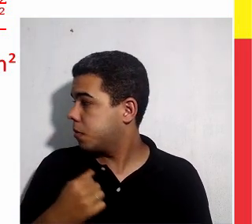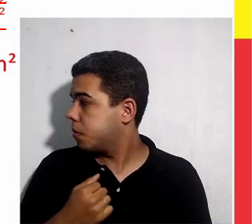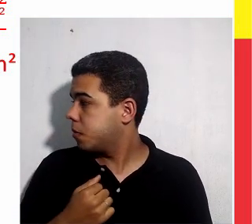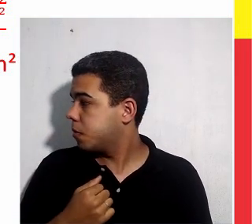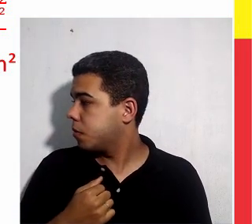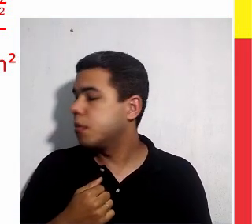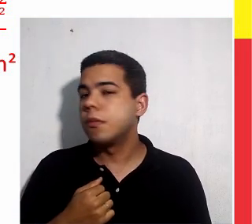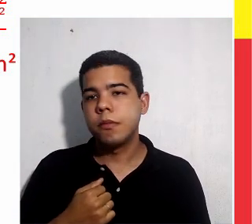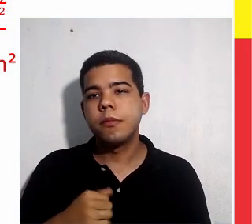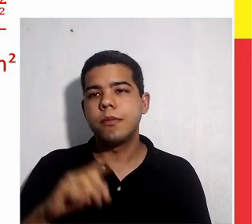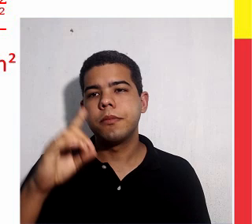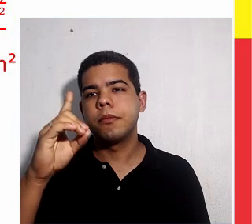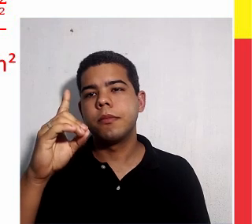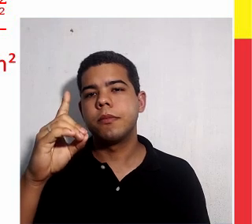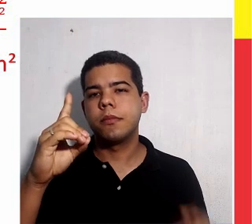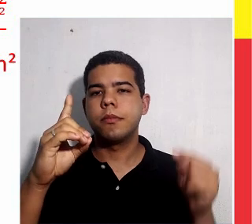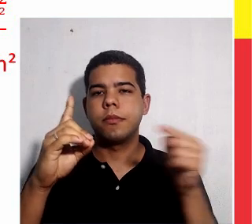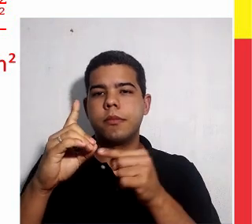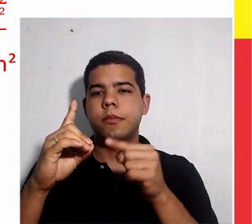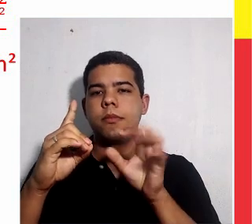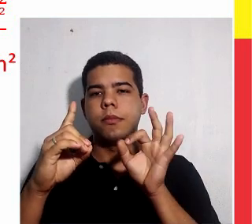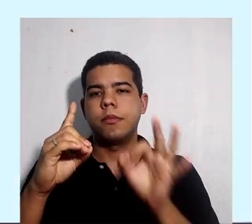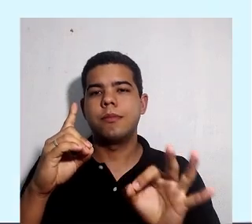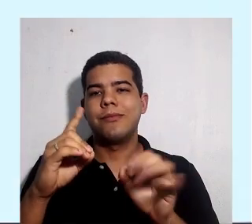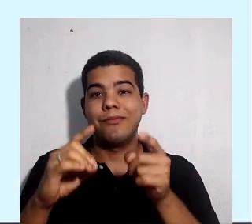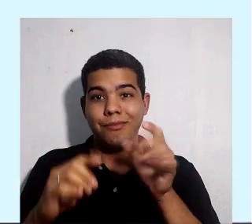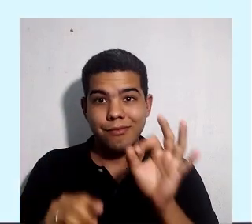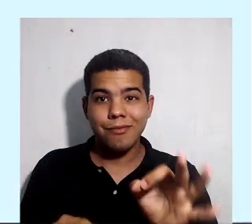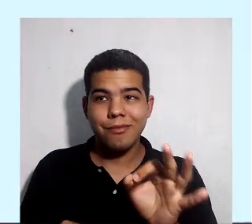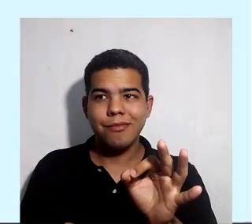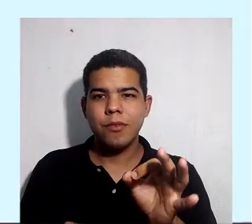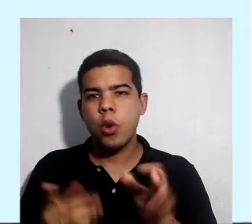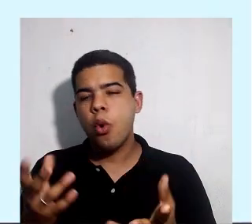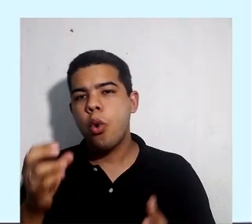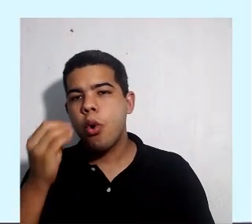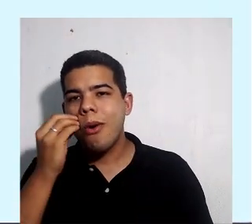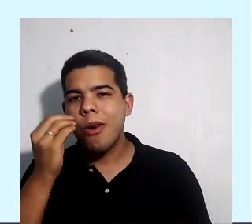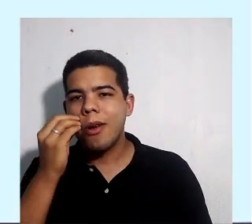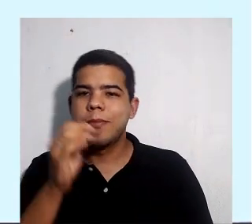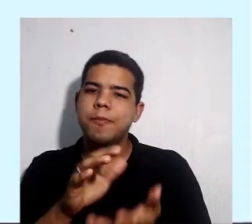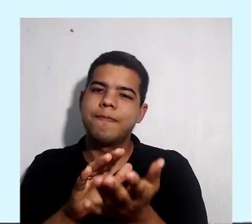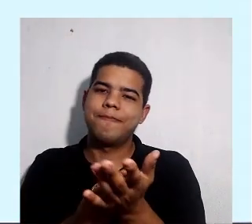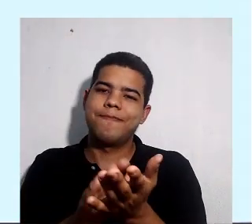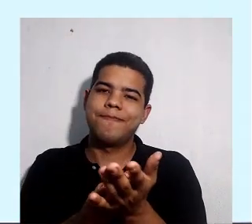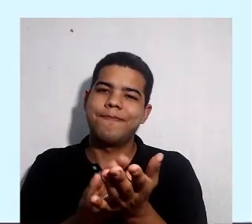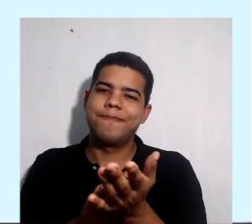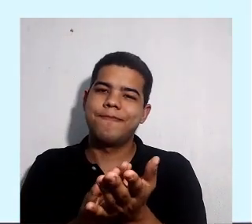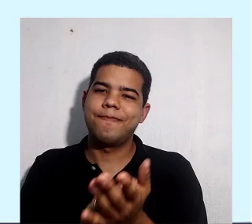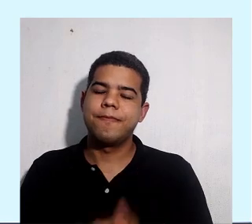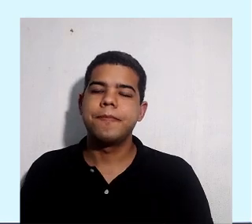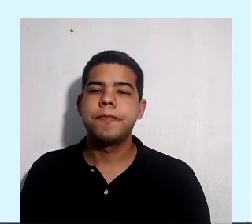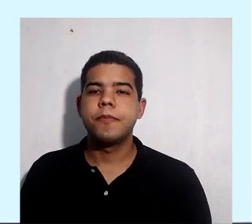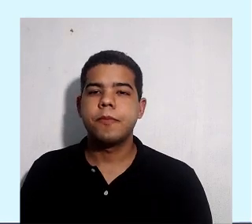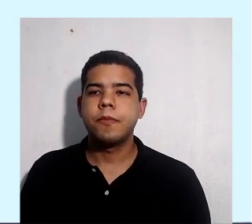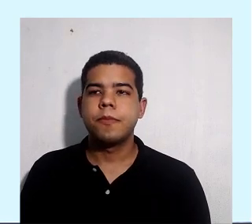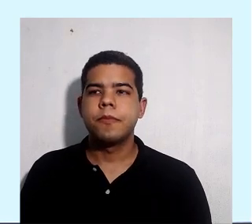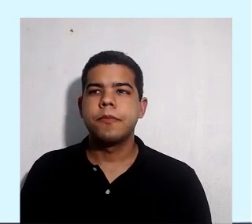alternativa, alternativa D. Se você acertou, se você tentou fazer, está de